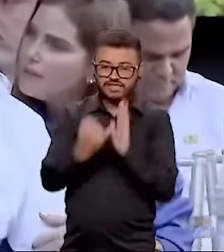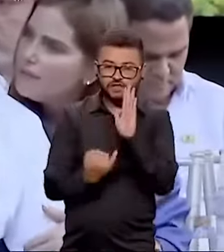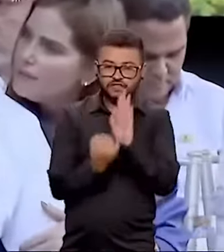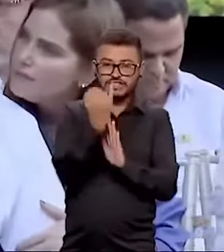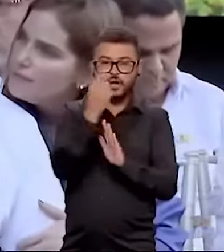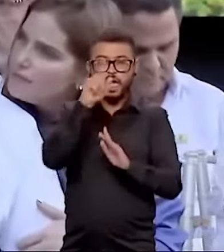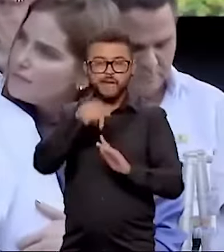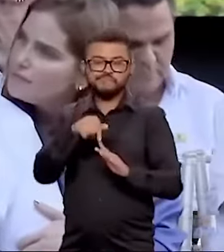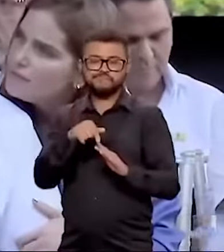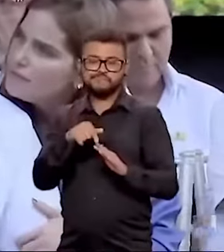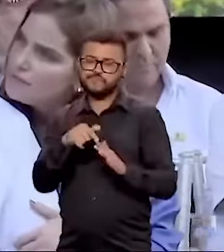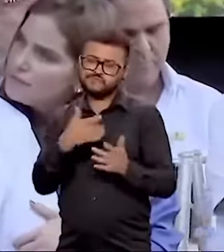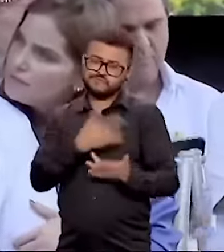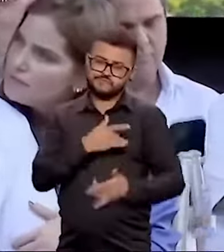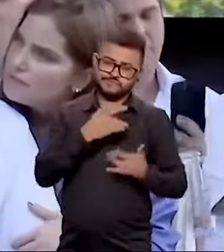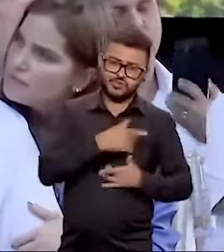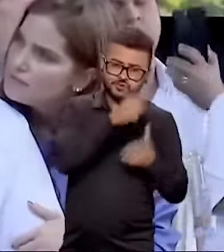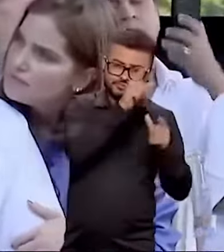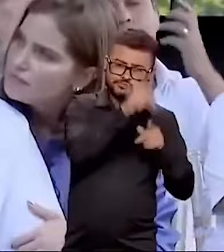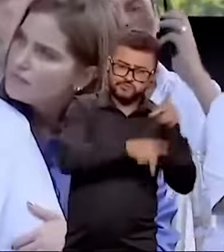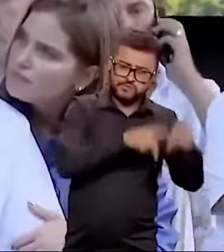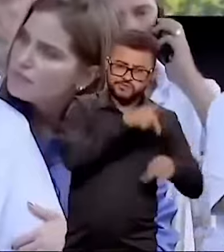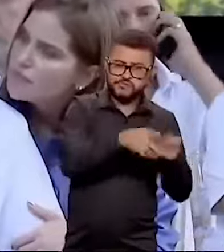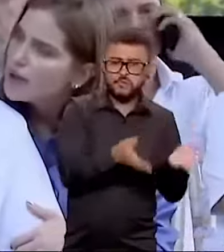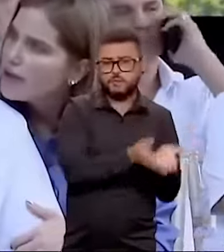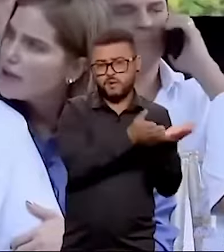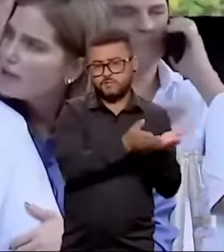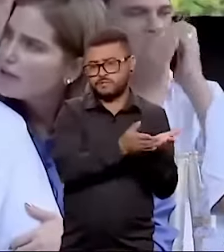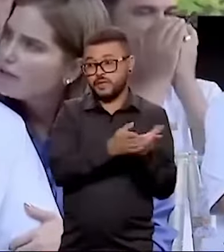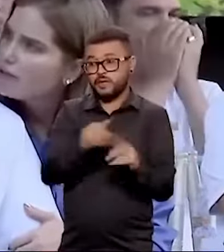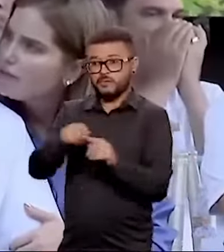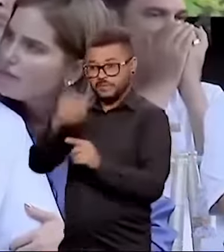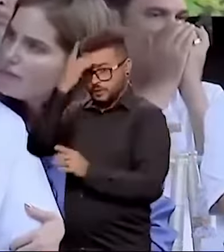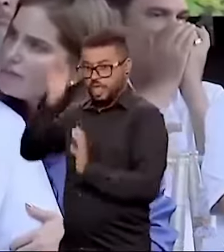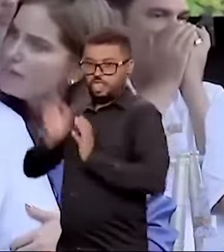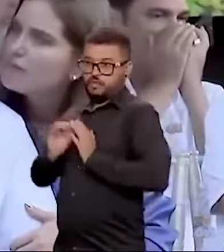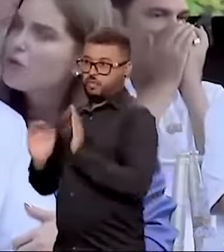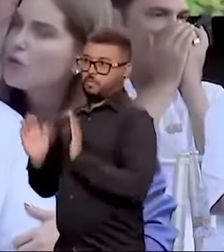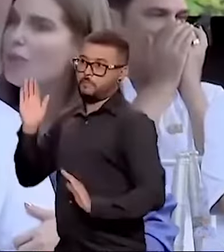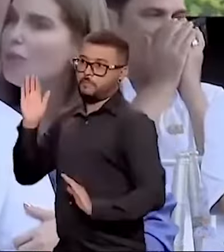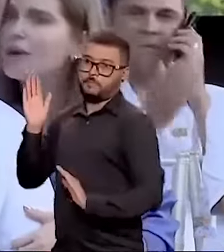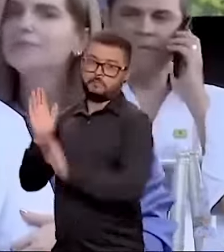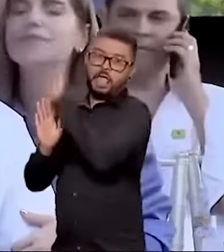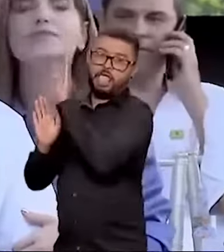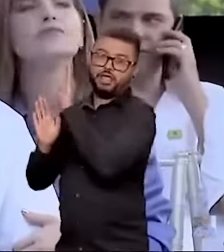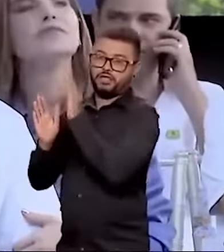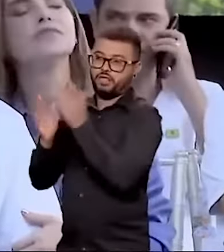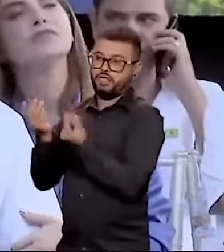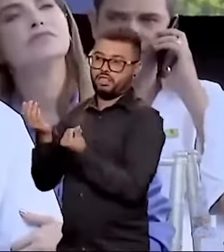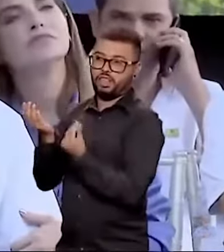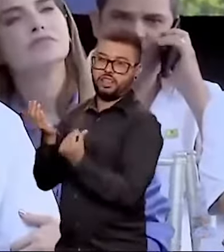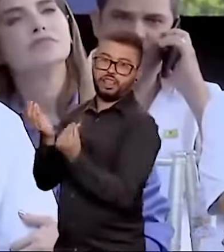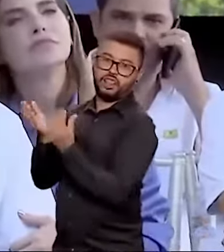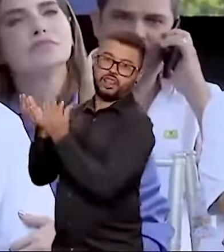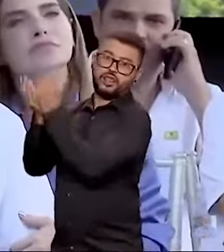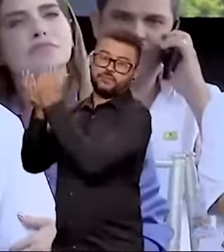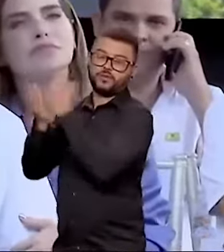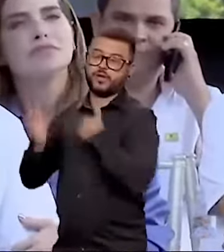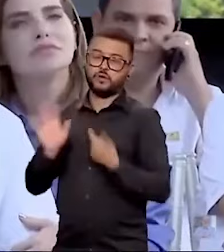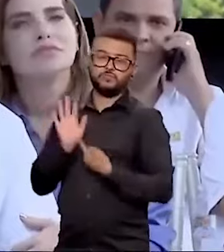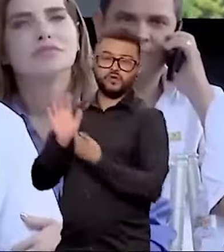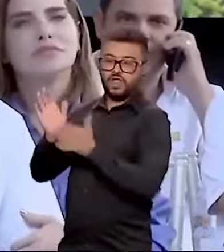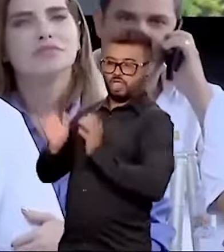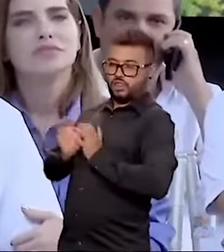a desgraça do povo pobre, mas ela também enrica o povo mais rico. E eu quero outra